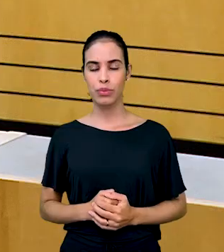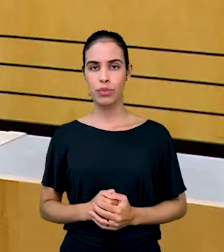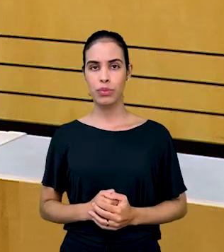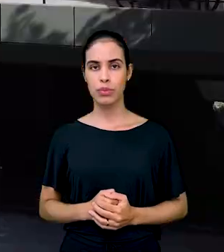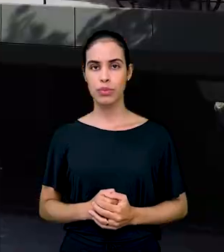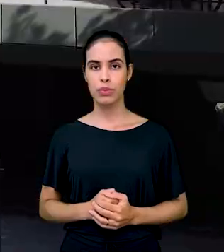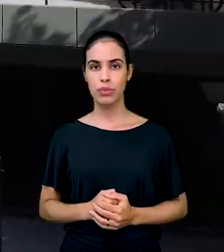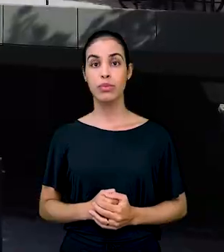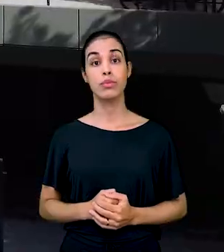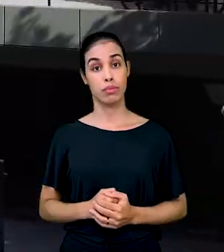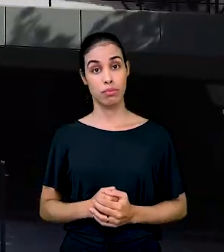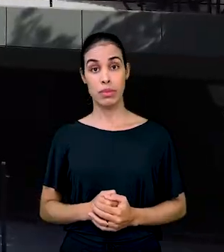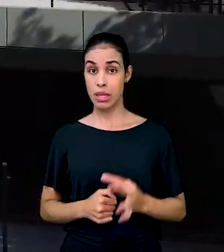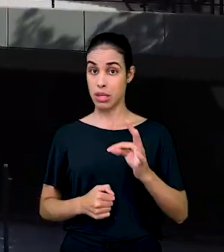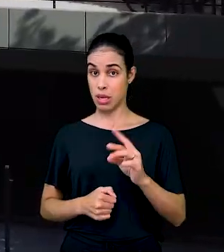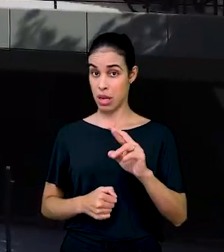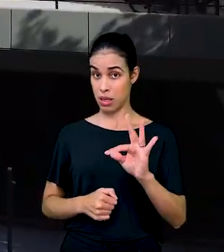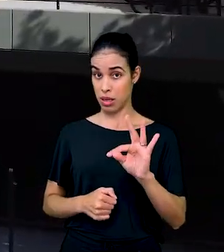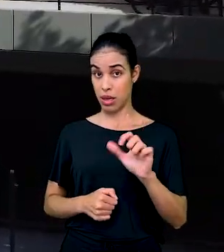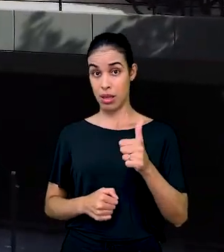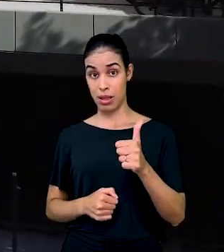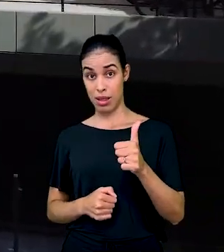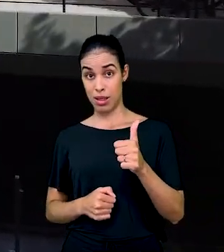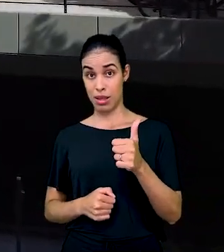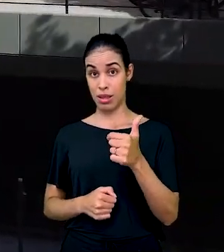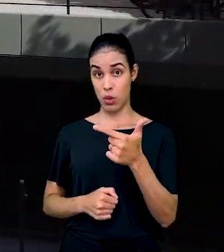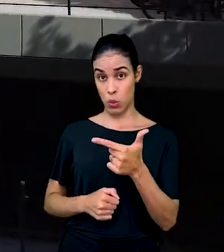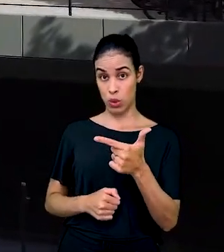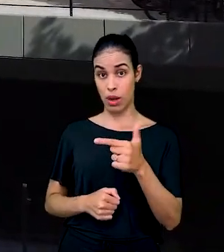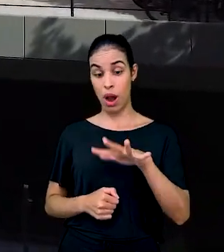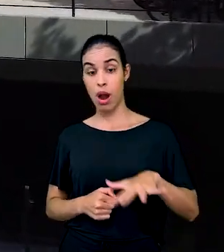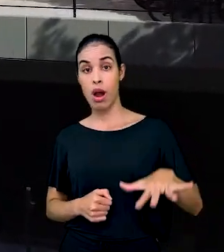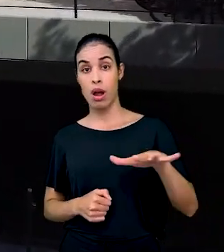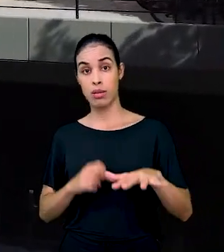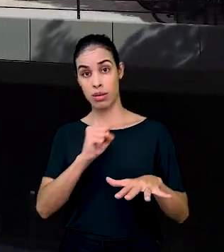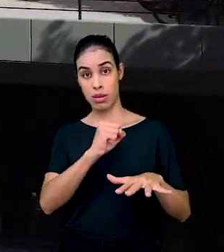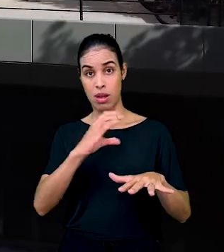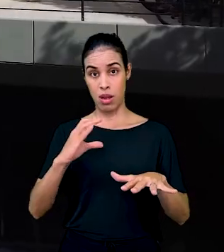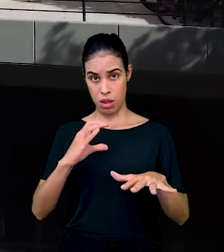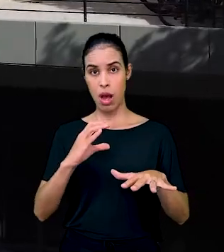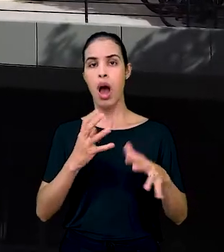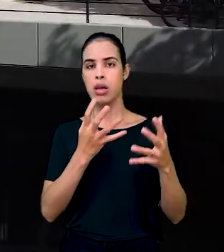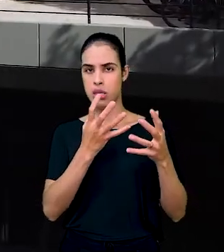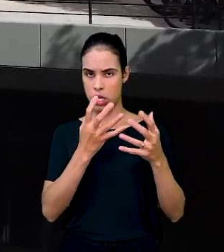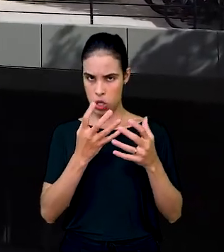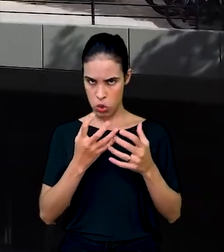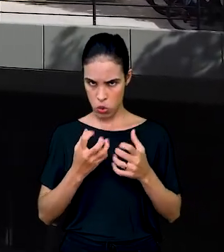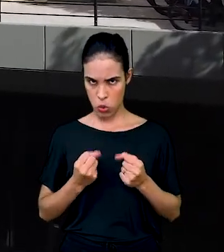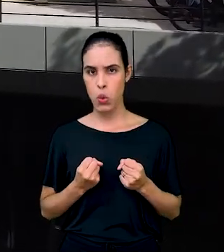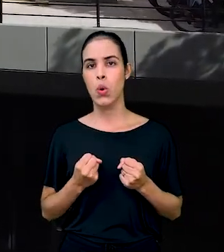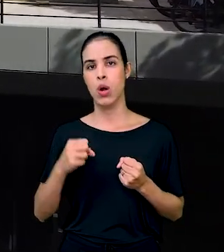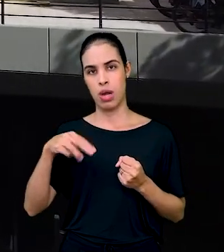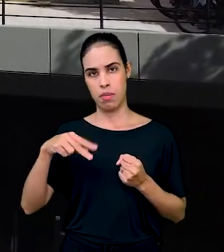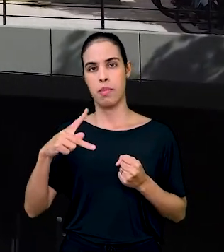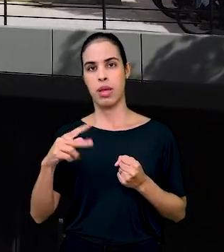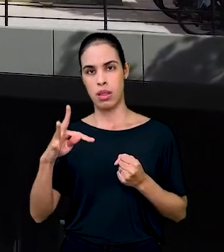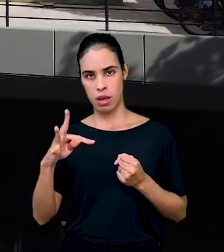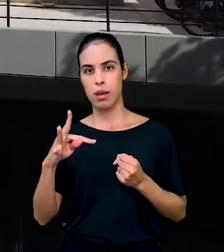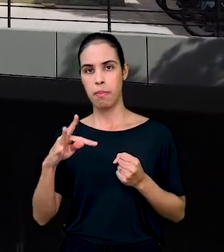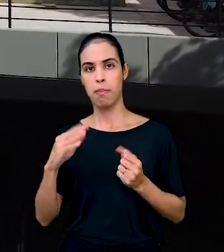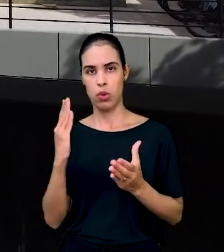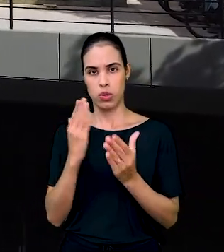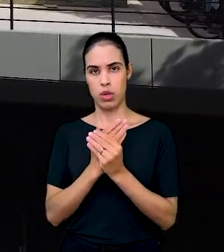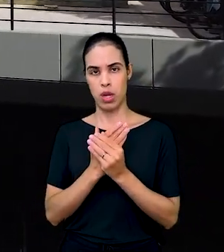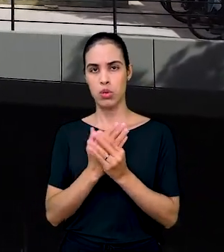o tema. Mas o Tribunal Regional do Trabalho da 12ª Região, em Santa Catarina, acolheu os argumentos do